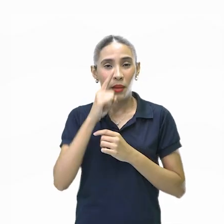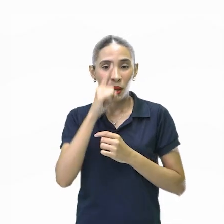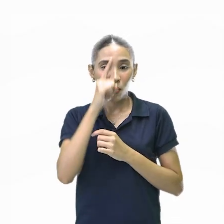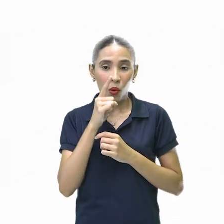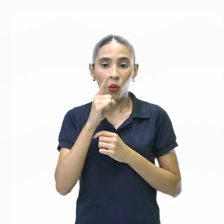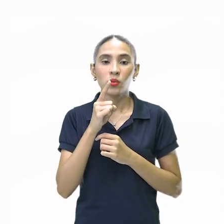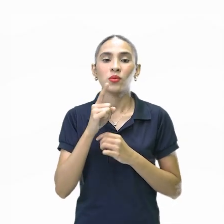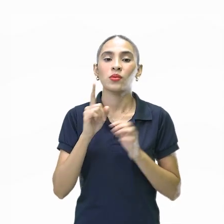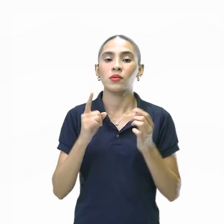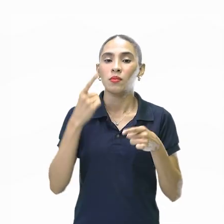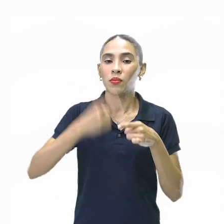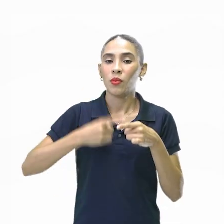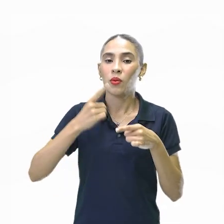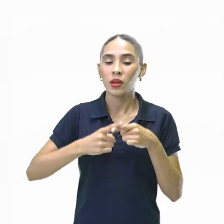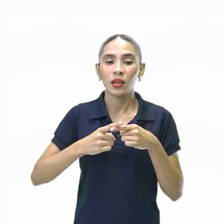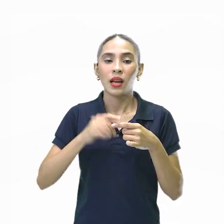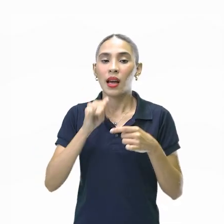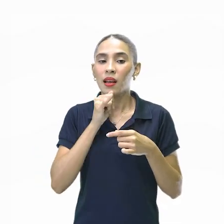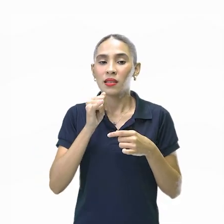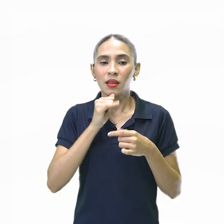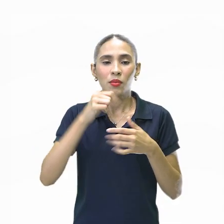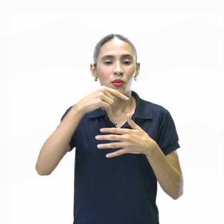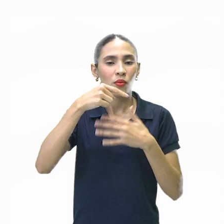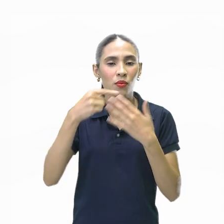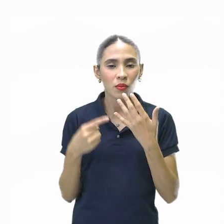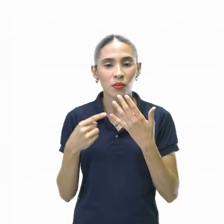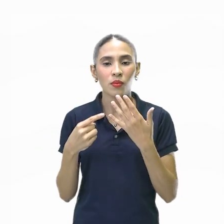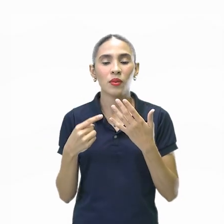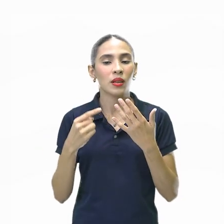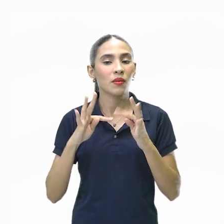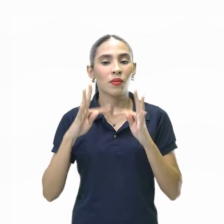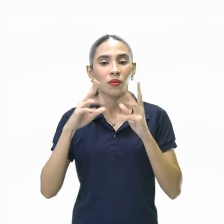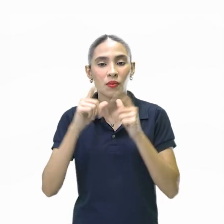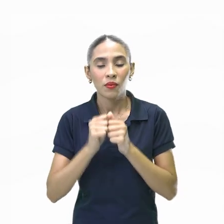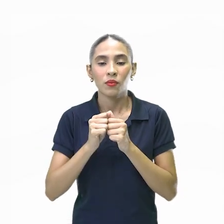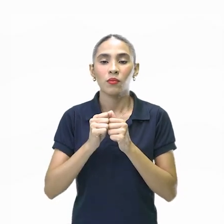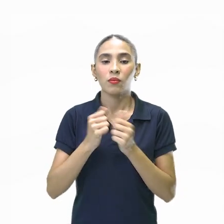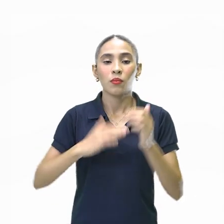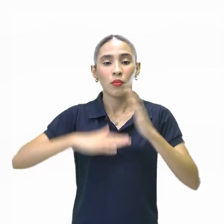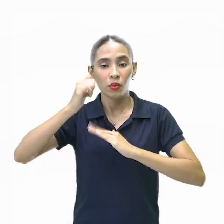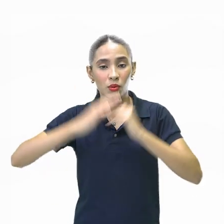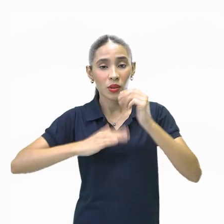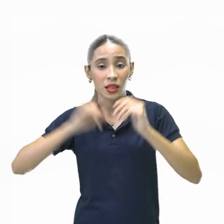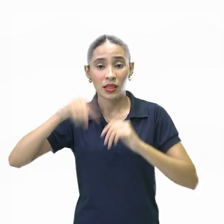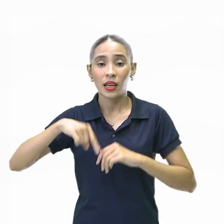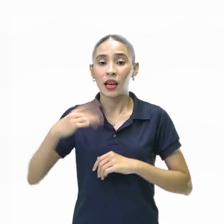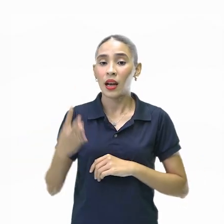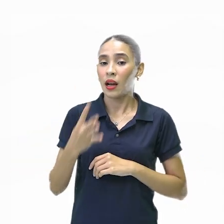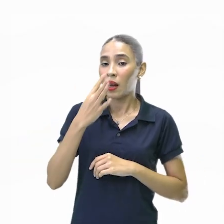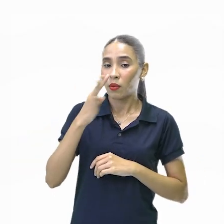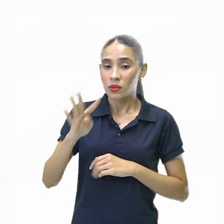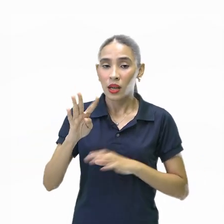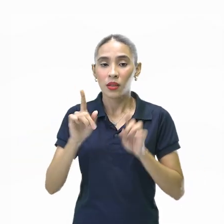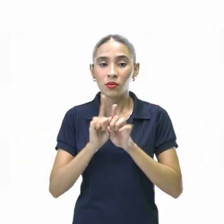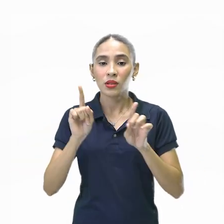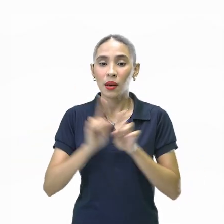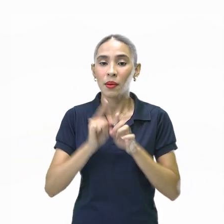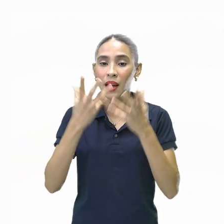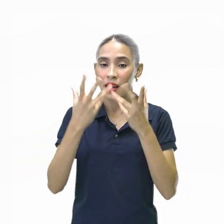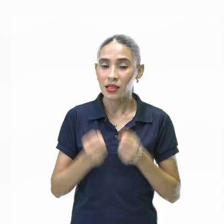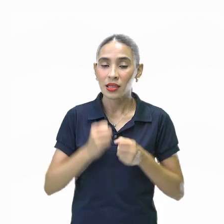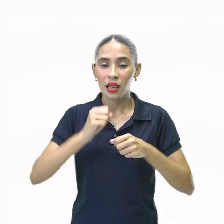né? Dirigentes, árbitros e até mesmo atletas são acusados de aceitar subornos em troca